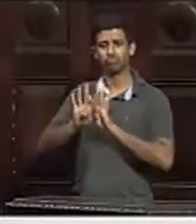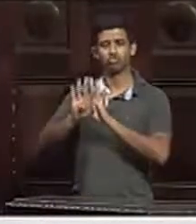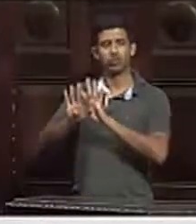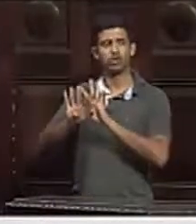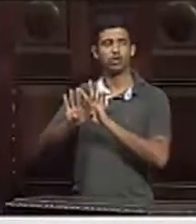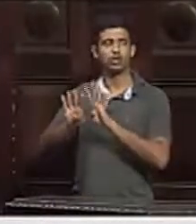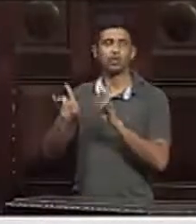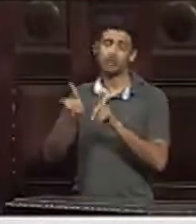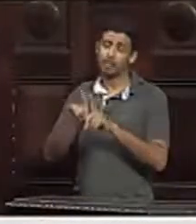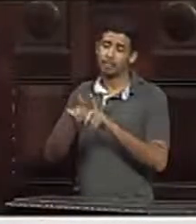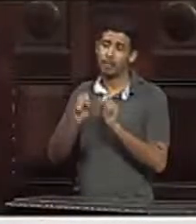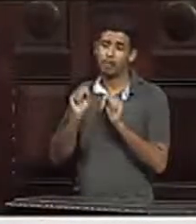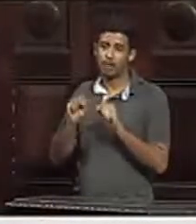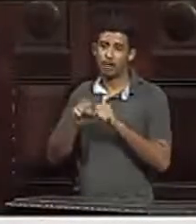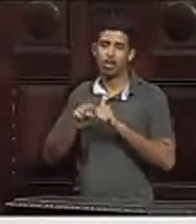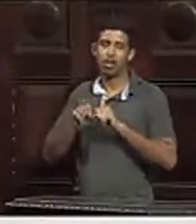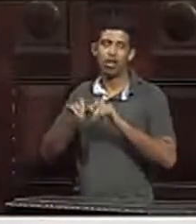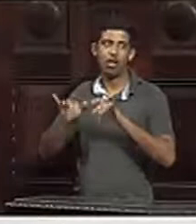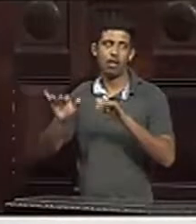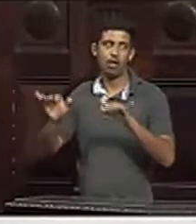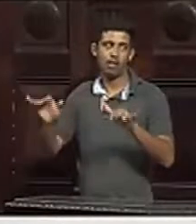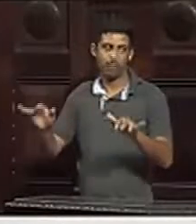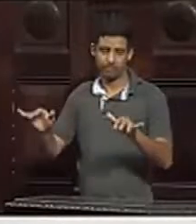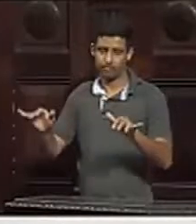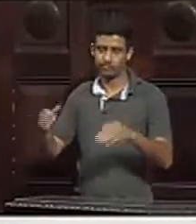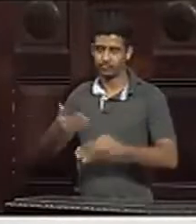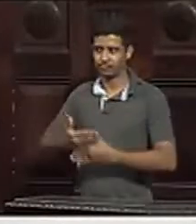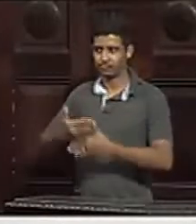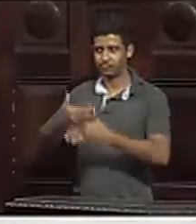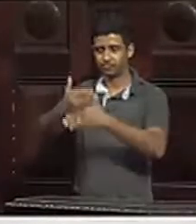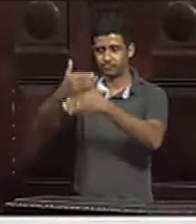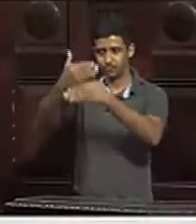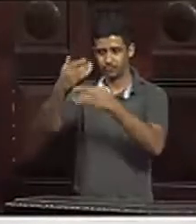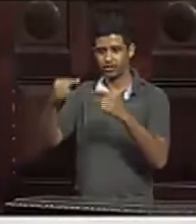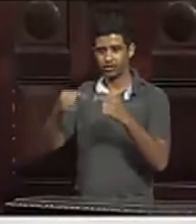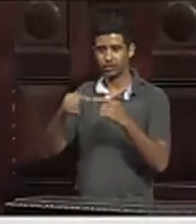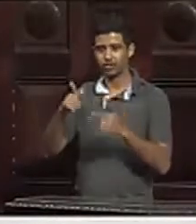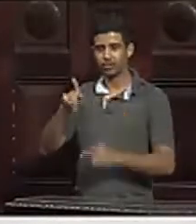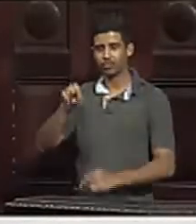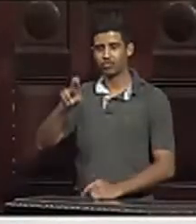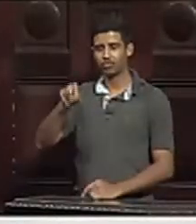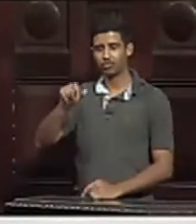jogar por terra a exitosa carreira do interventor general Braga Neto.